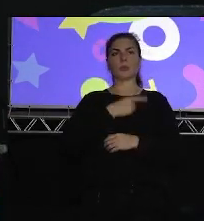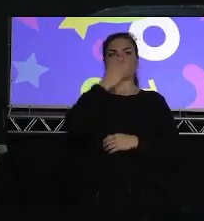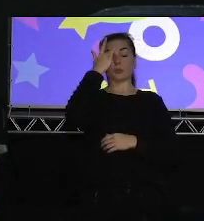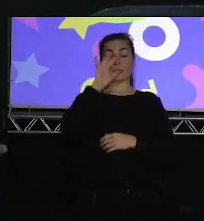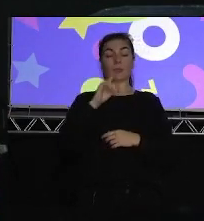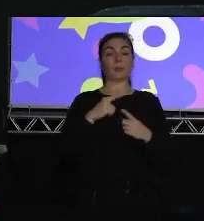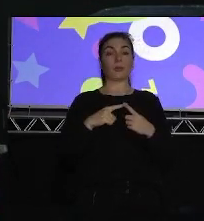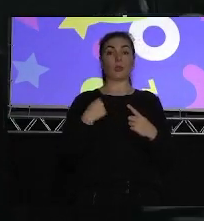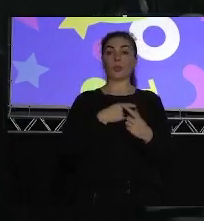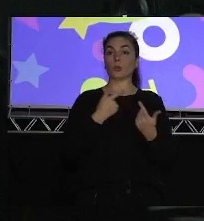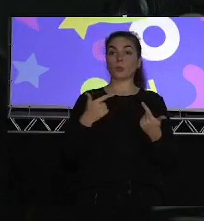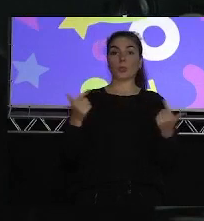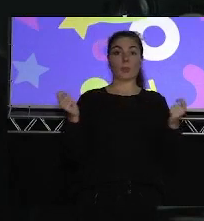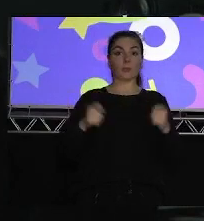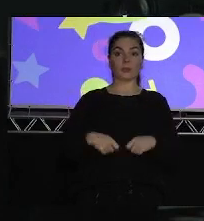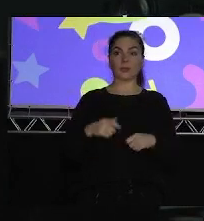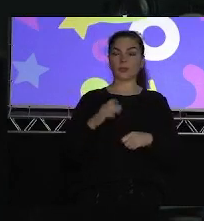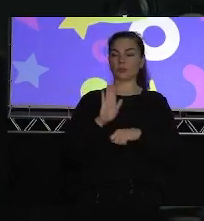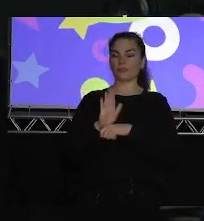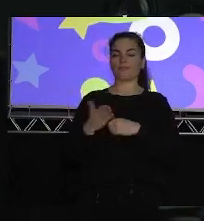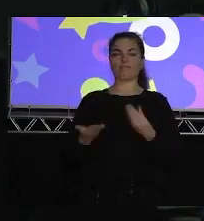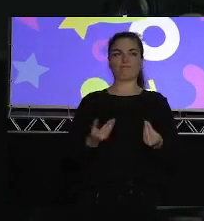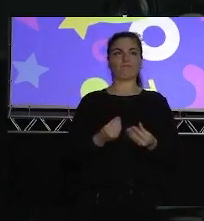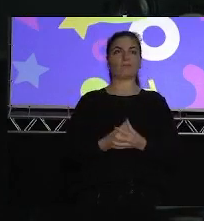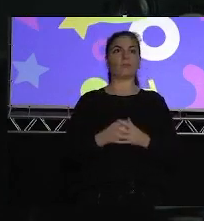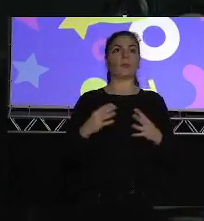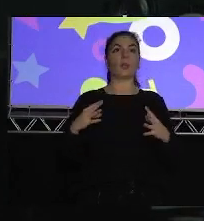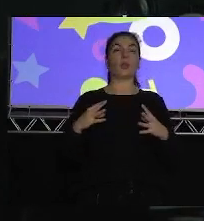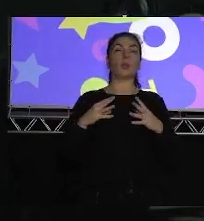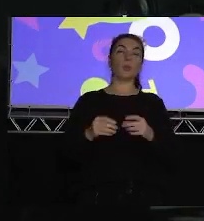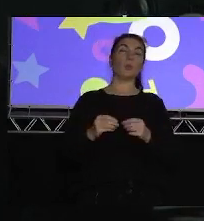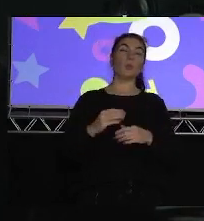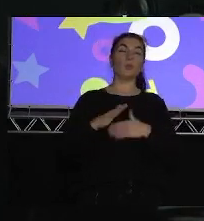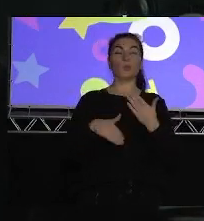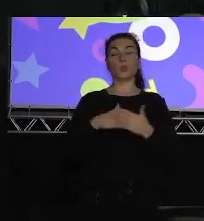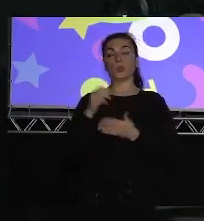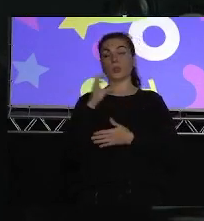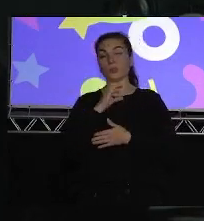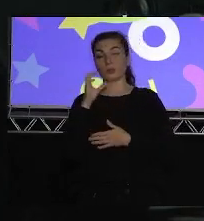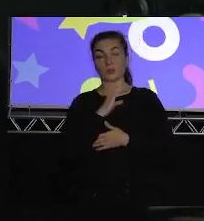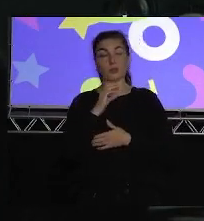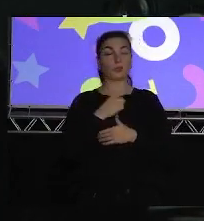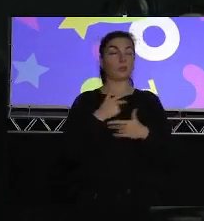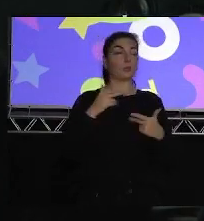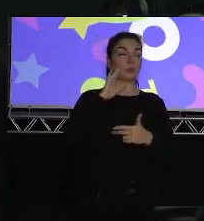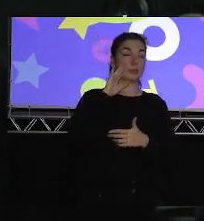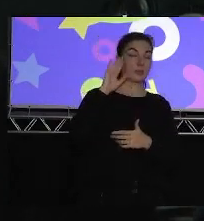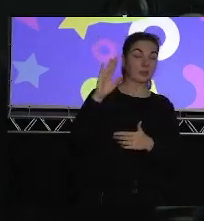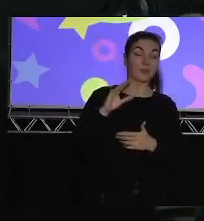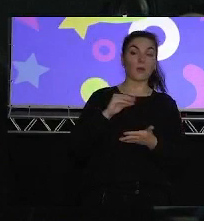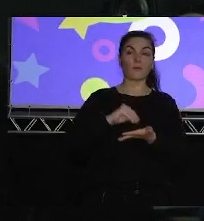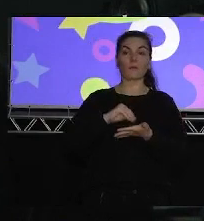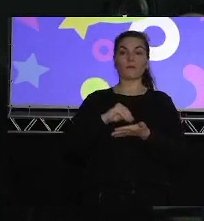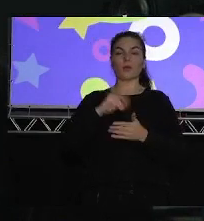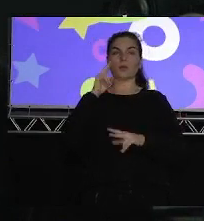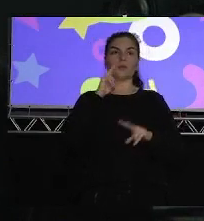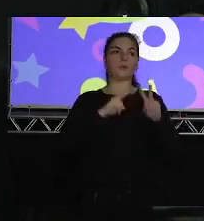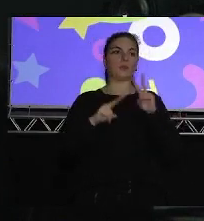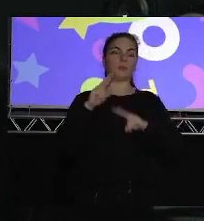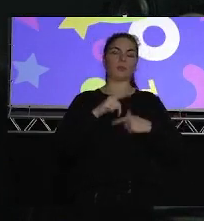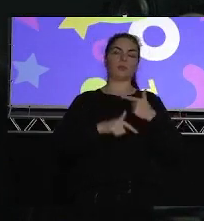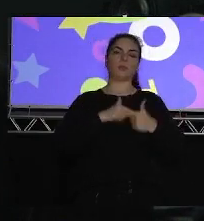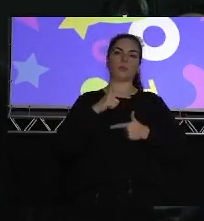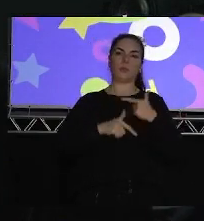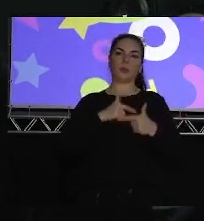tem capacidade para fazer. Né? Tudo era prioridade, tudo era urgente. Falta de visibilidade do trabalho, né? Estava sendo feito,